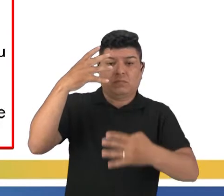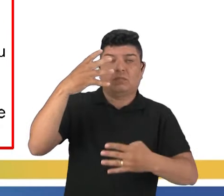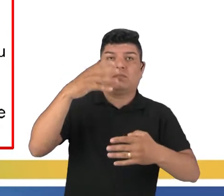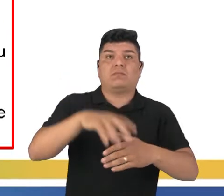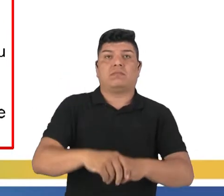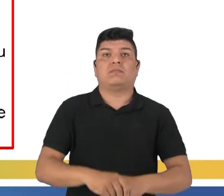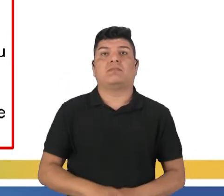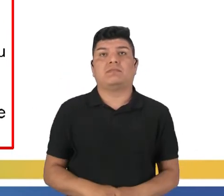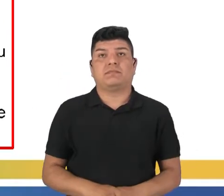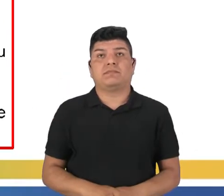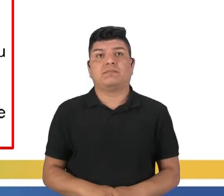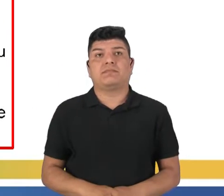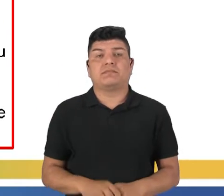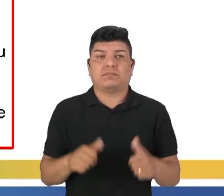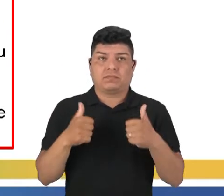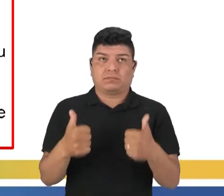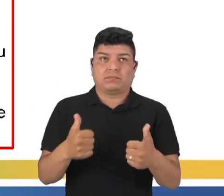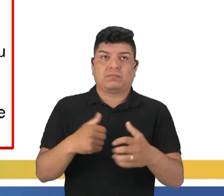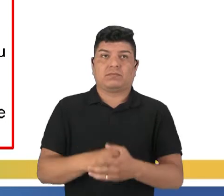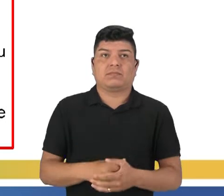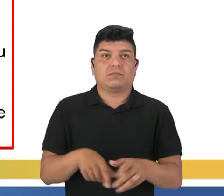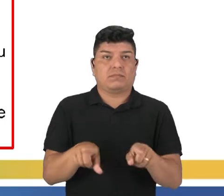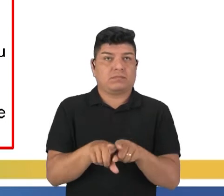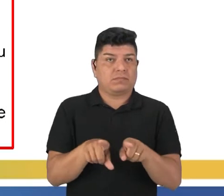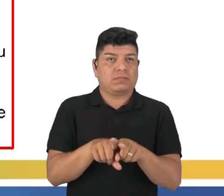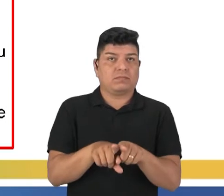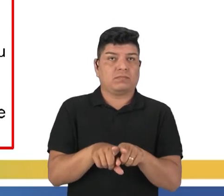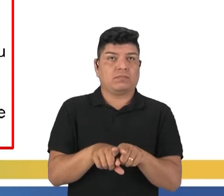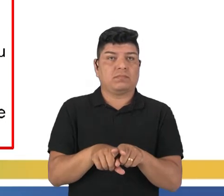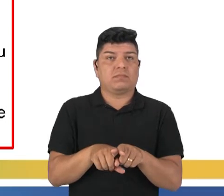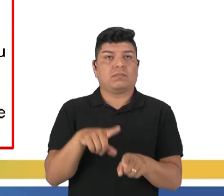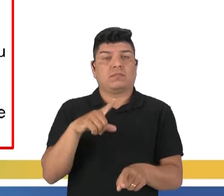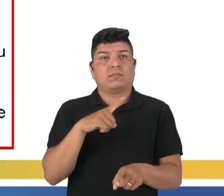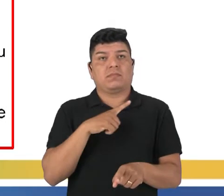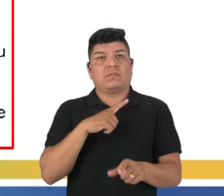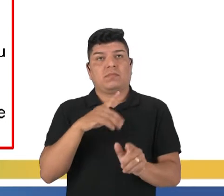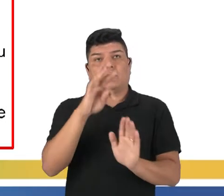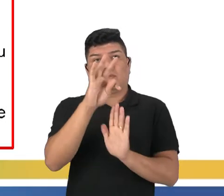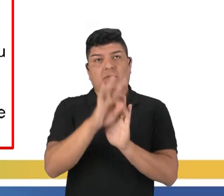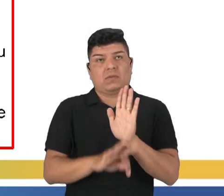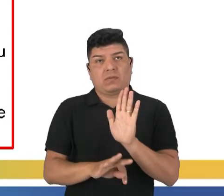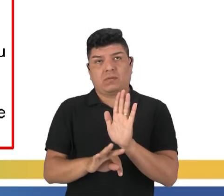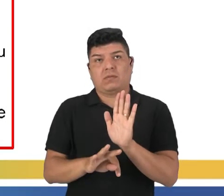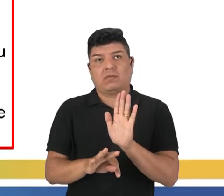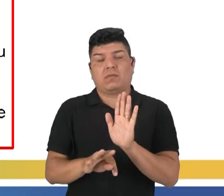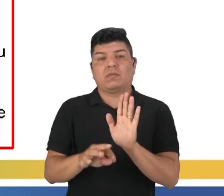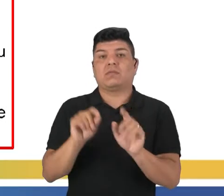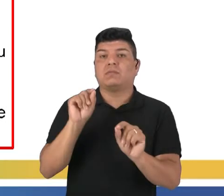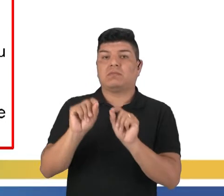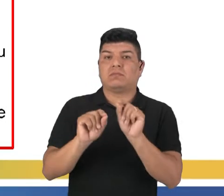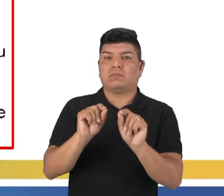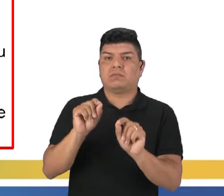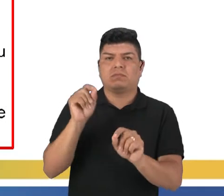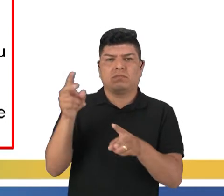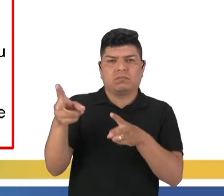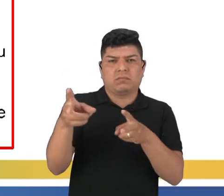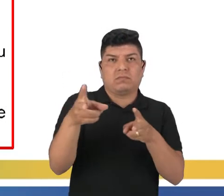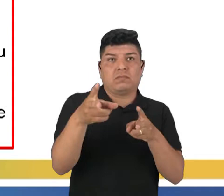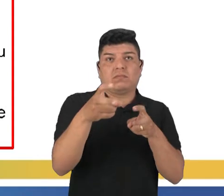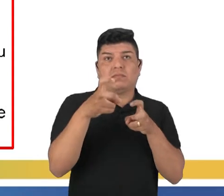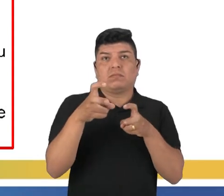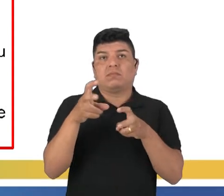texto dele, tá certo? Então, além disso, por ser ali um tipo textual versátil,